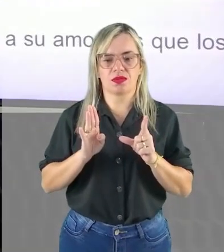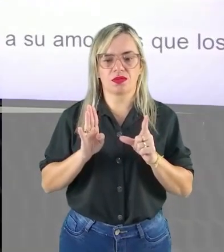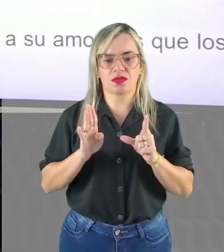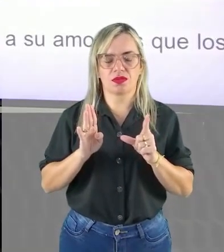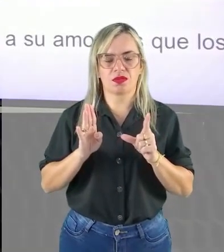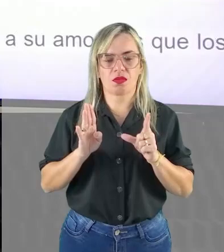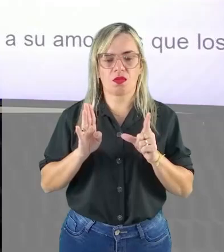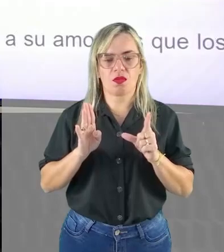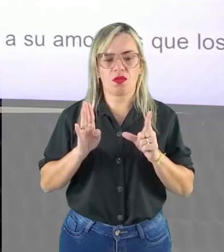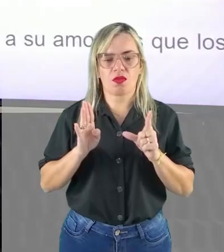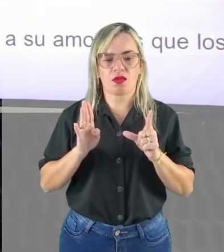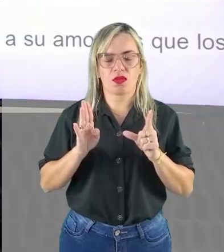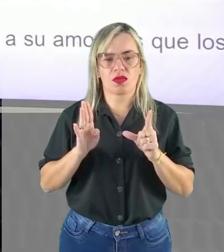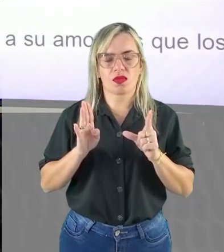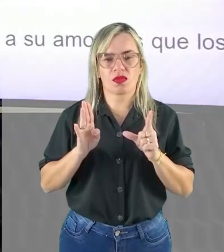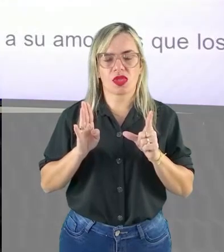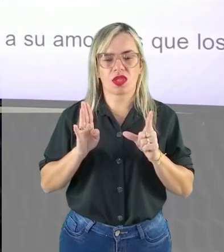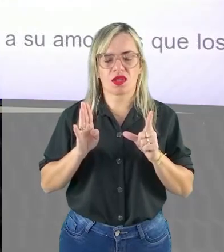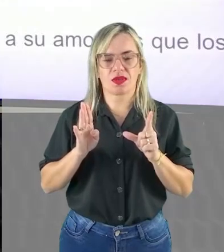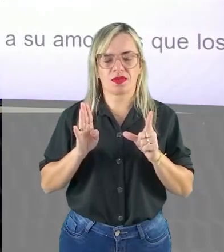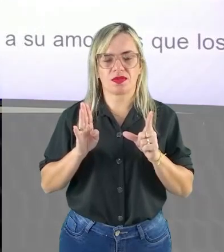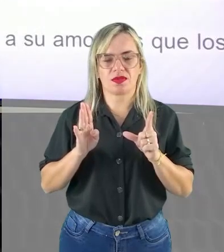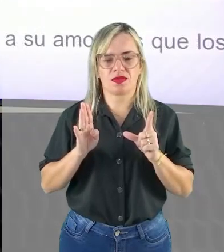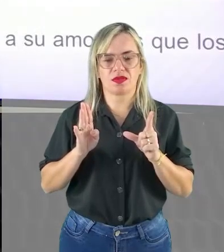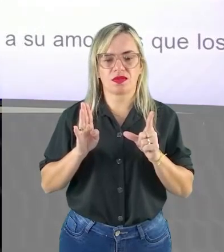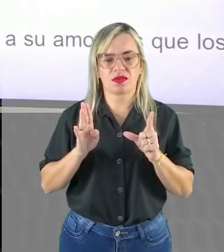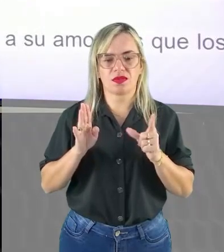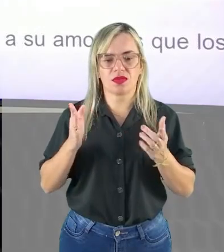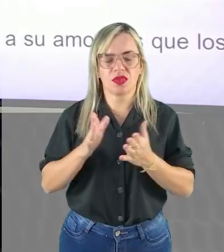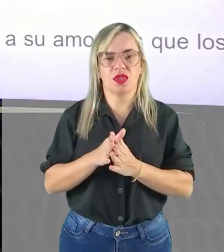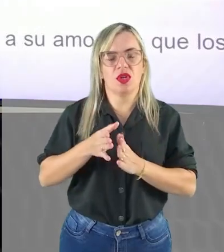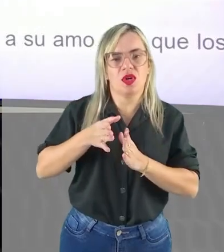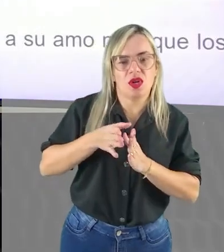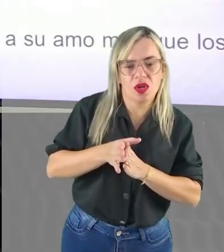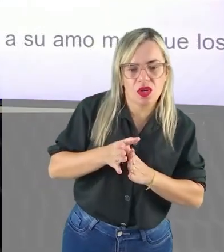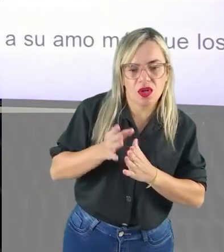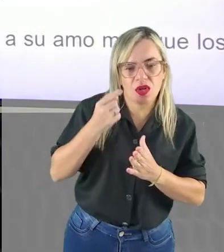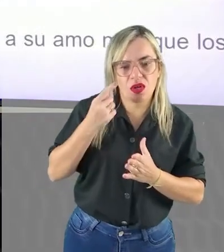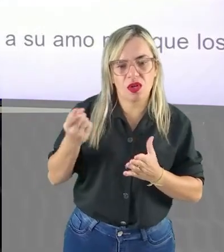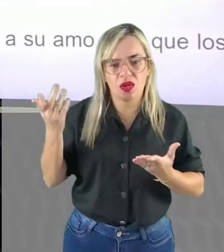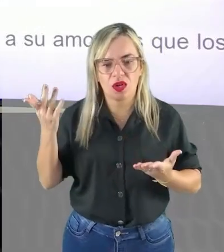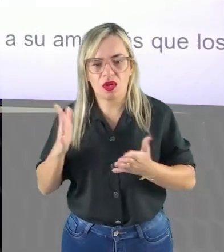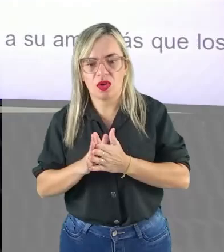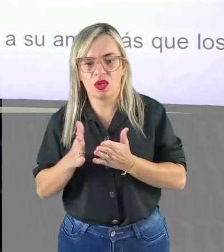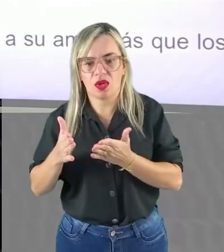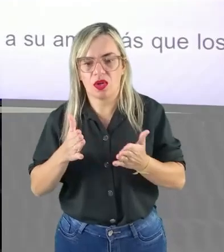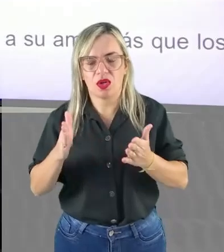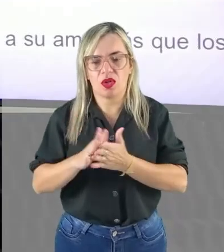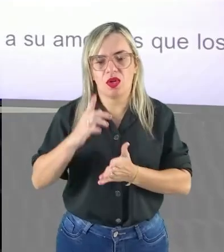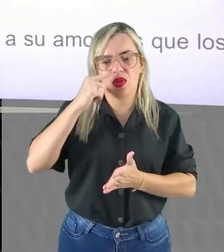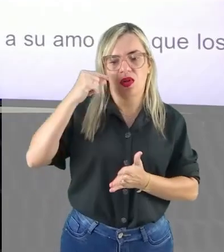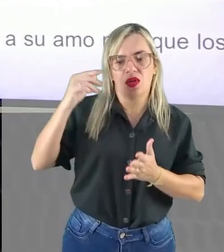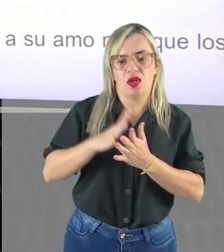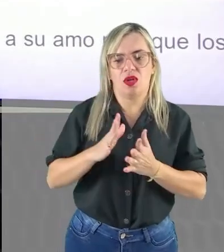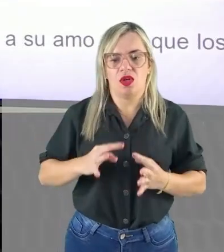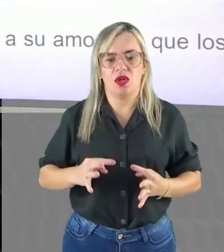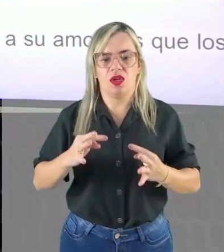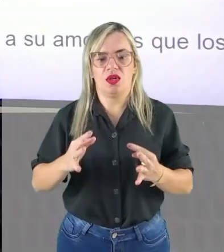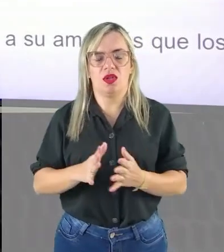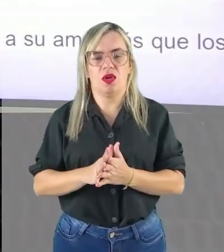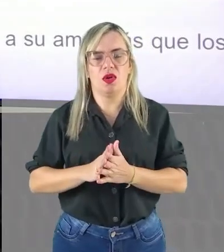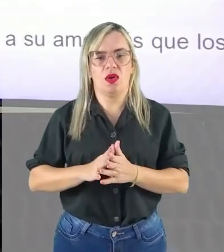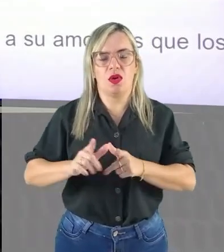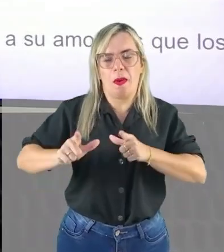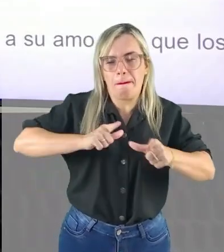eletrônicos dão muito trabalho, orientar ao leitor que os gatos eletrônicos eles dão muito trabalho, né?